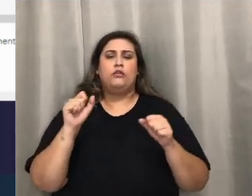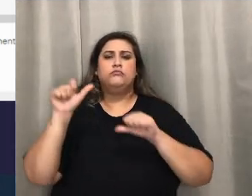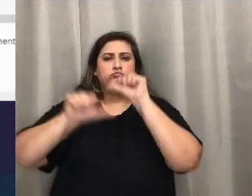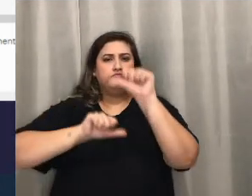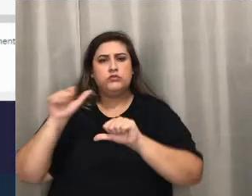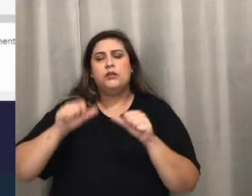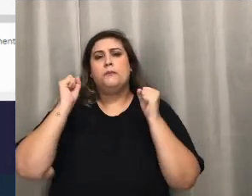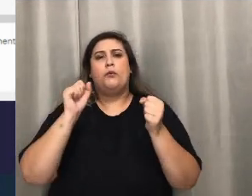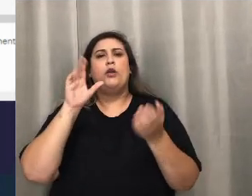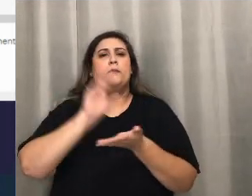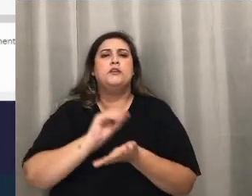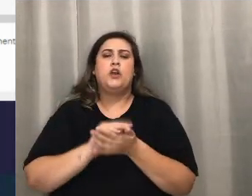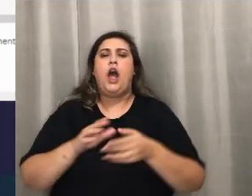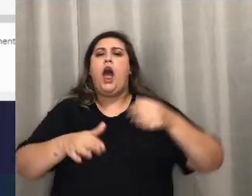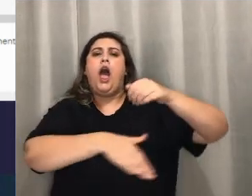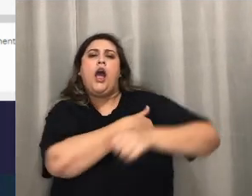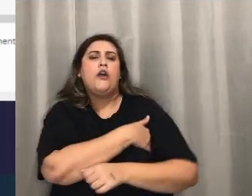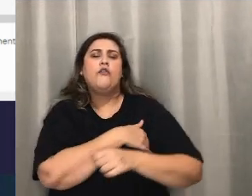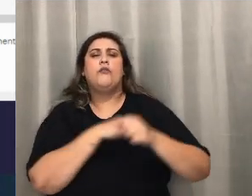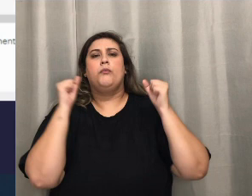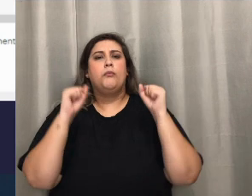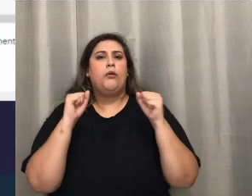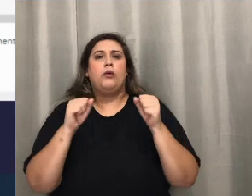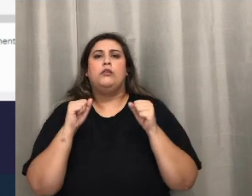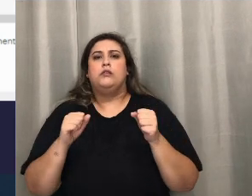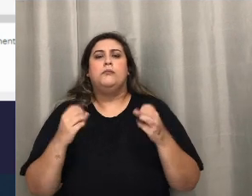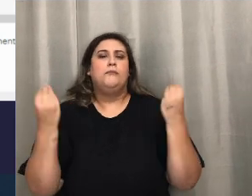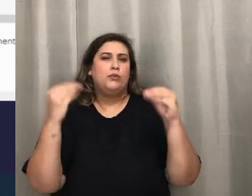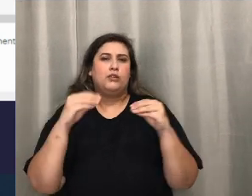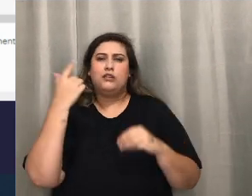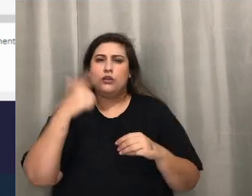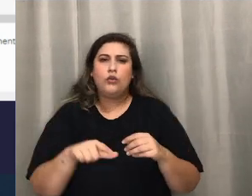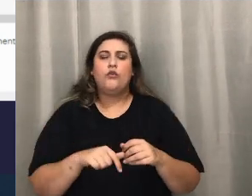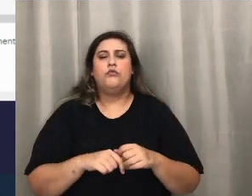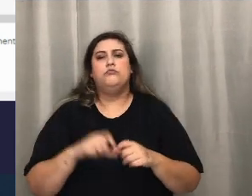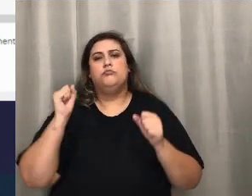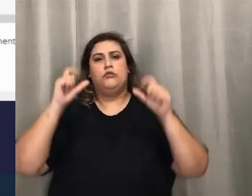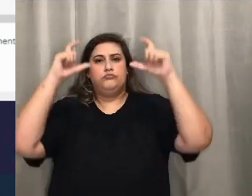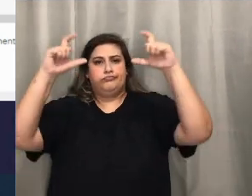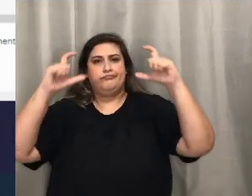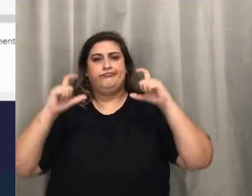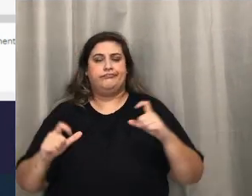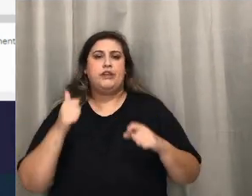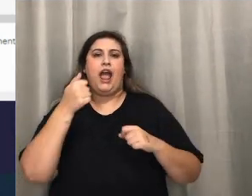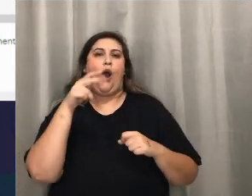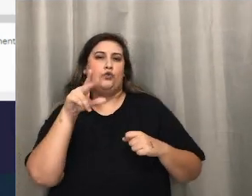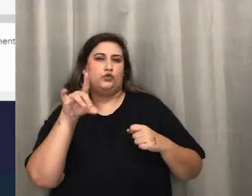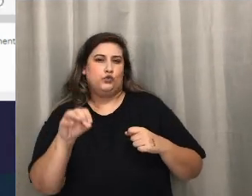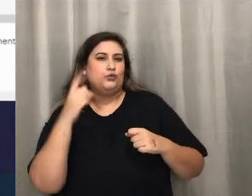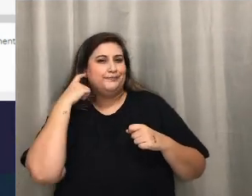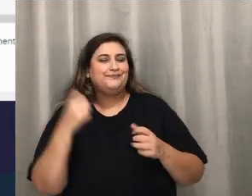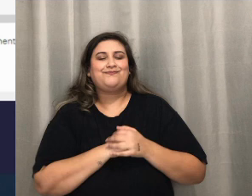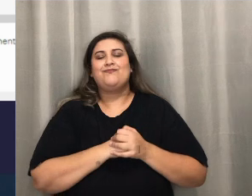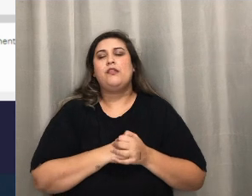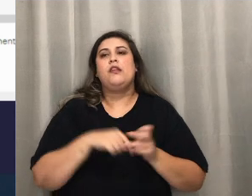podem baixar arquivo, podem colocar novamente e segmentar esse áudio. Vocês podem ir customizando